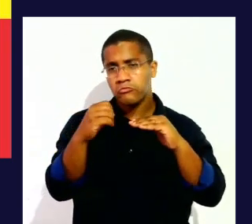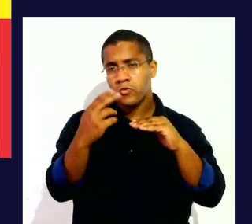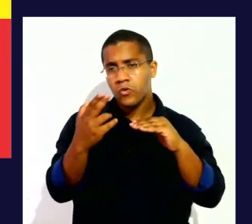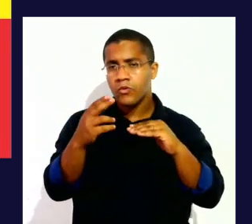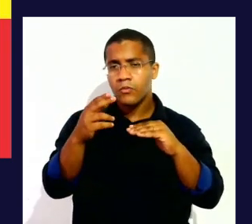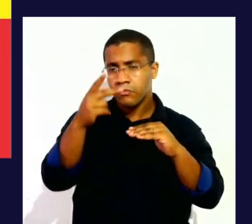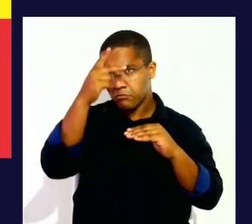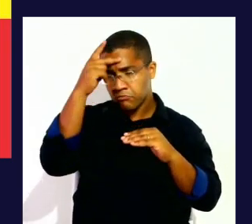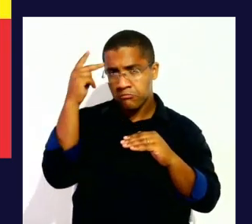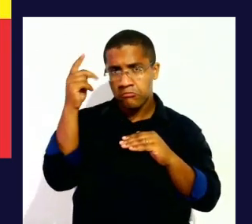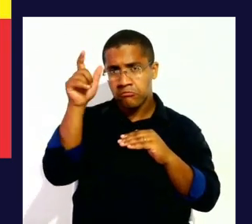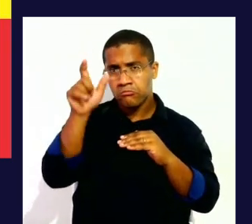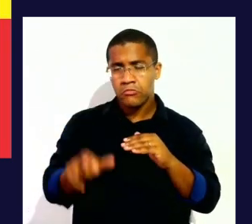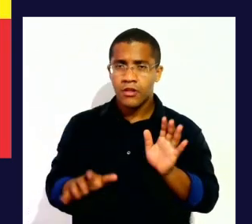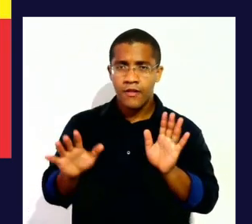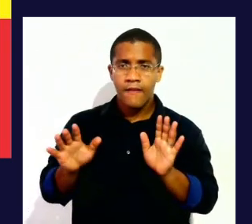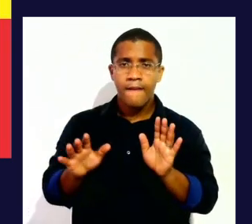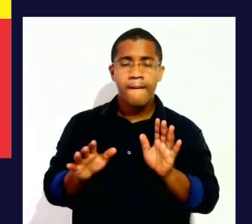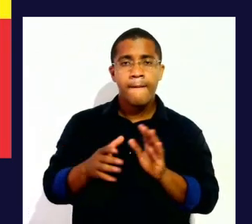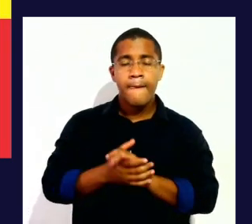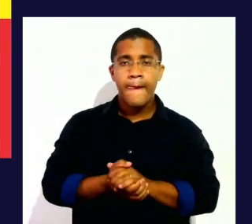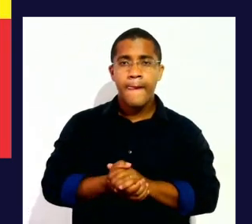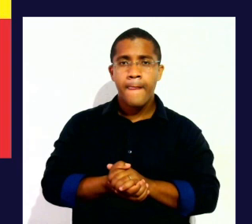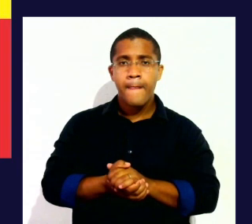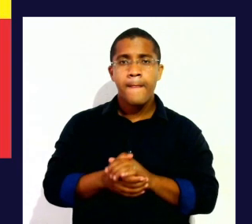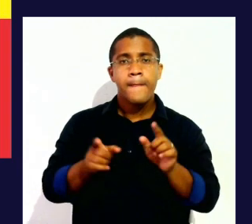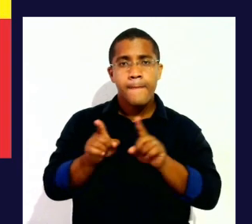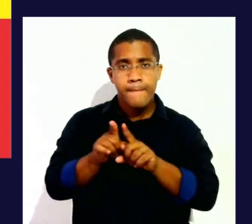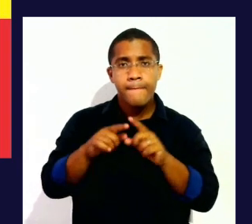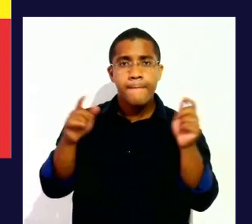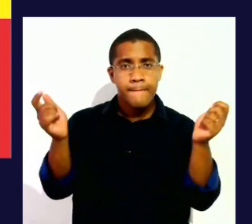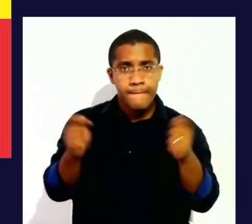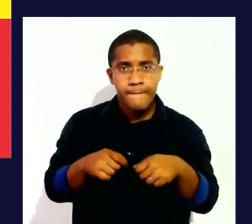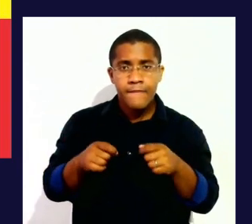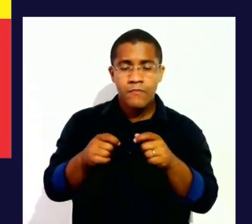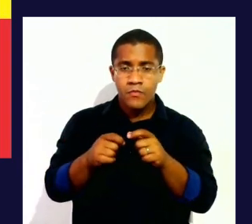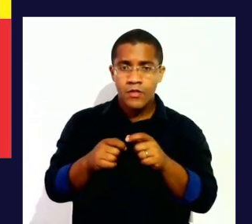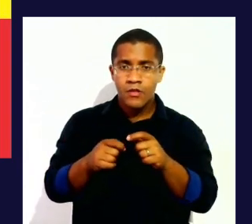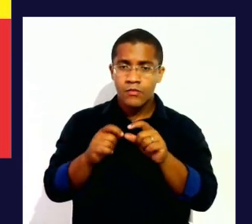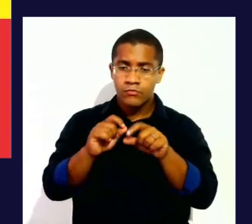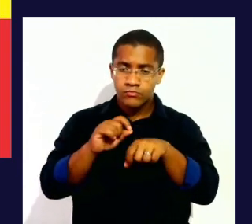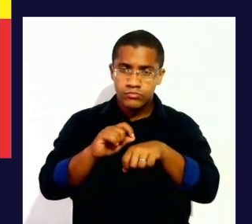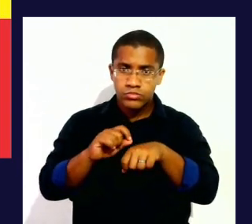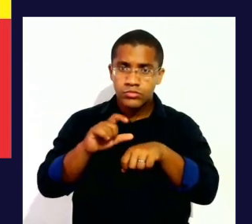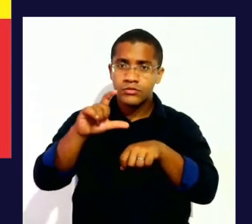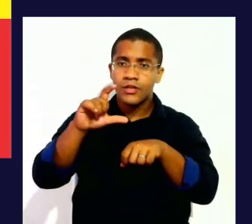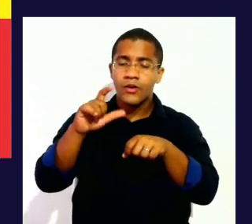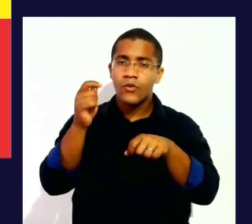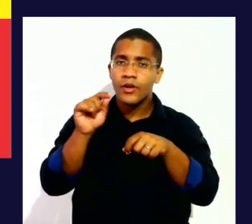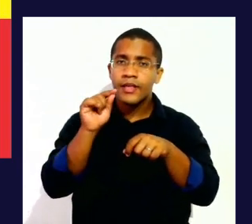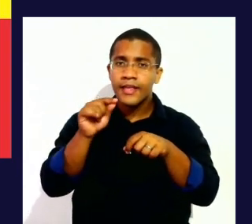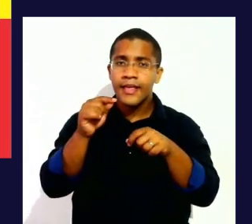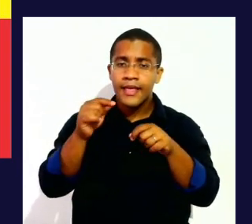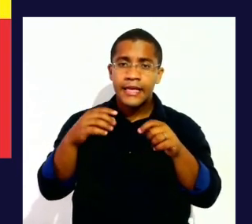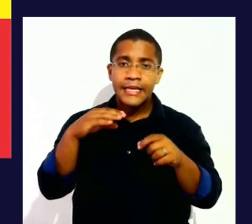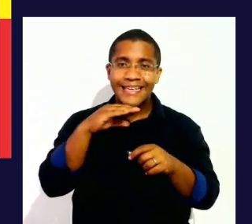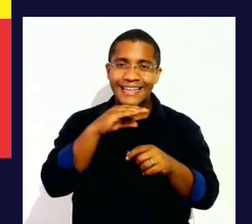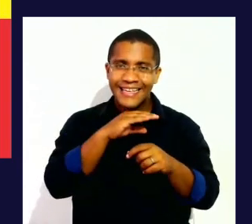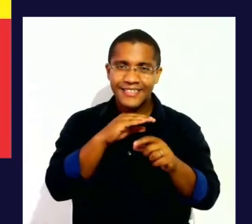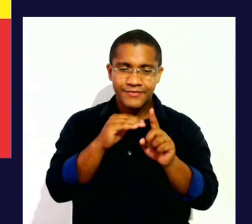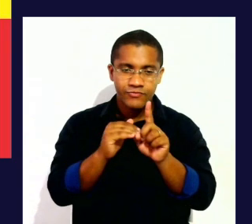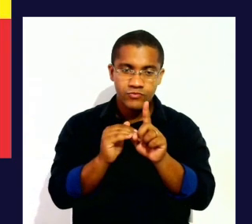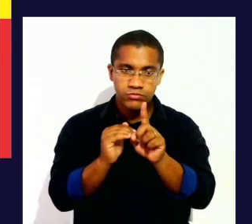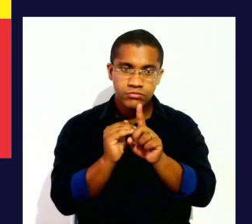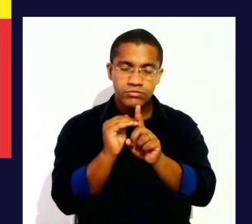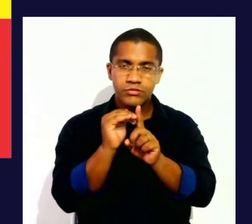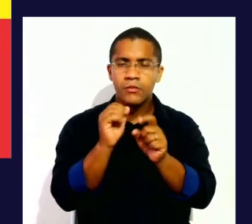superfícies. Ele também pode aumentar, na realidade, a eficiência operacional de aquecimento. Quando eu falo